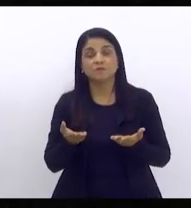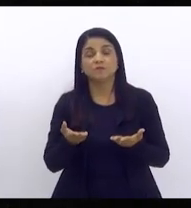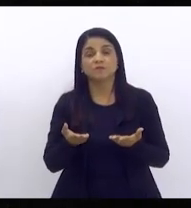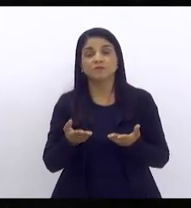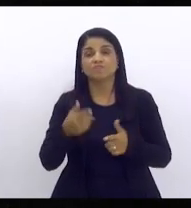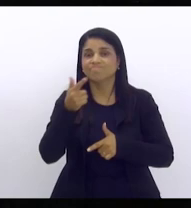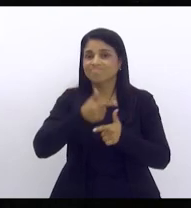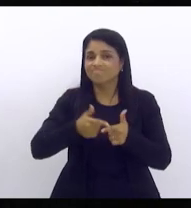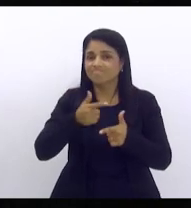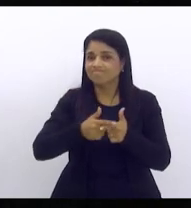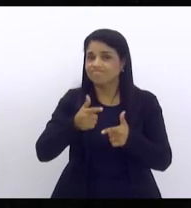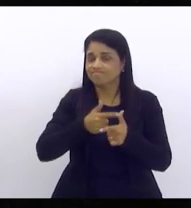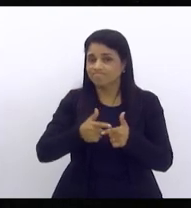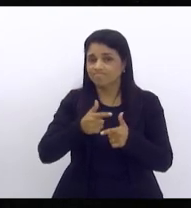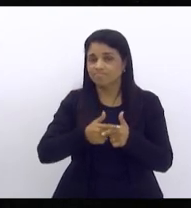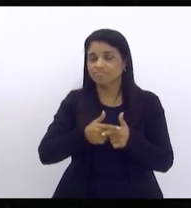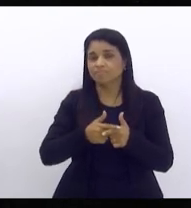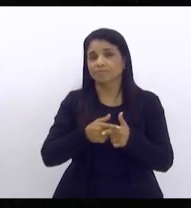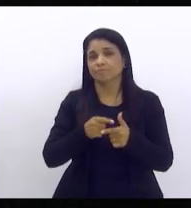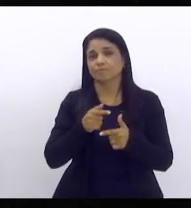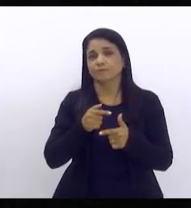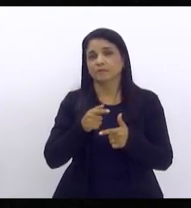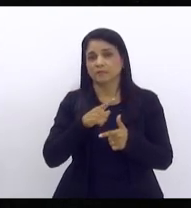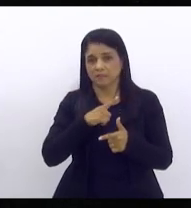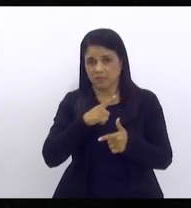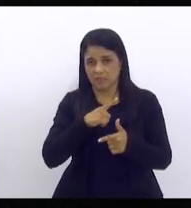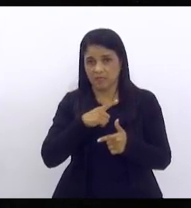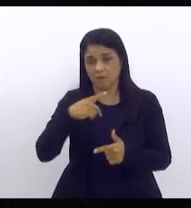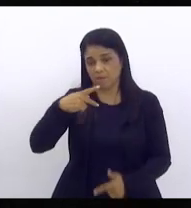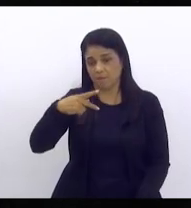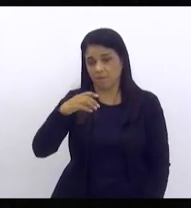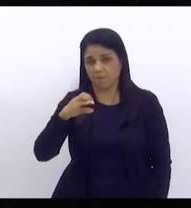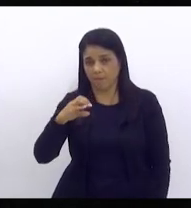tendo é que tramita a PEC